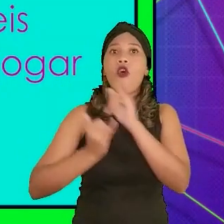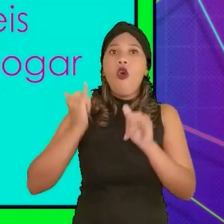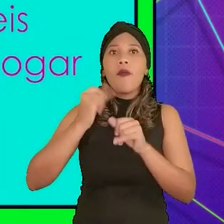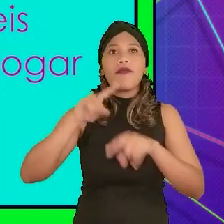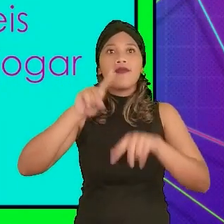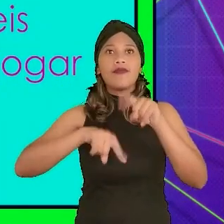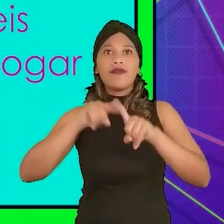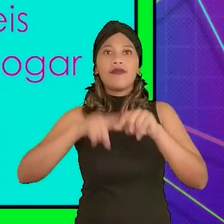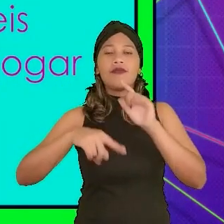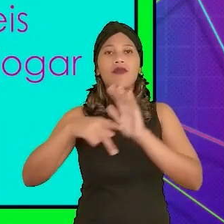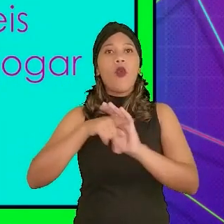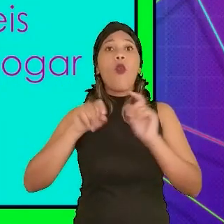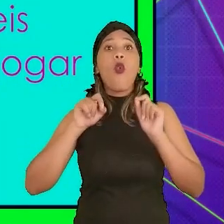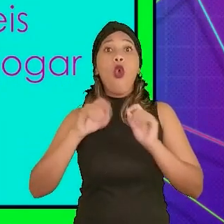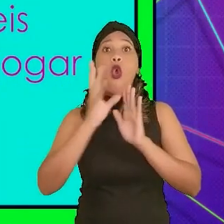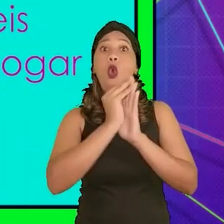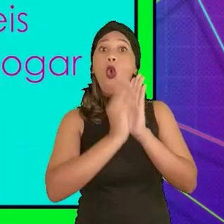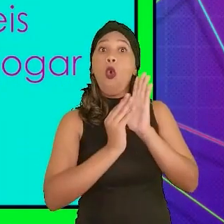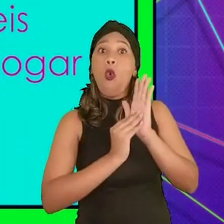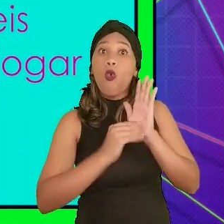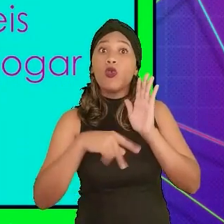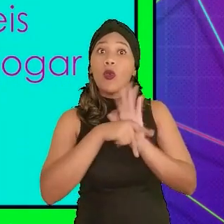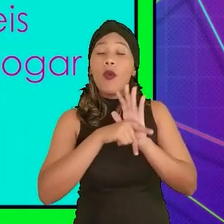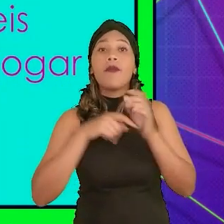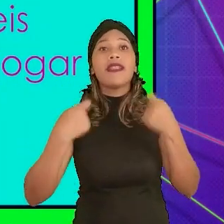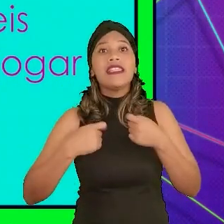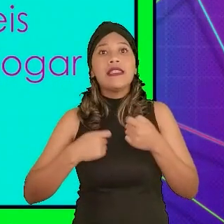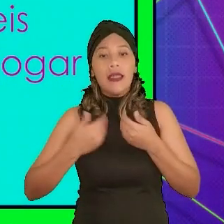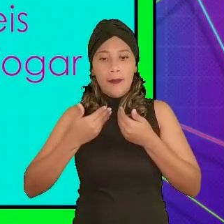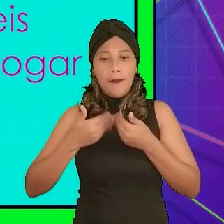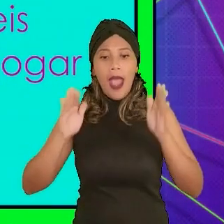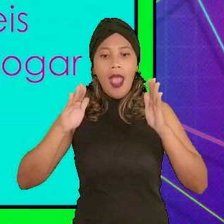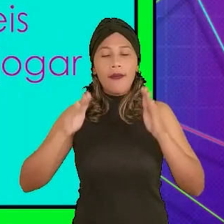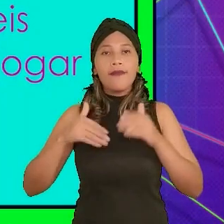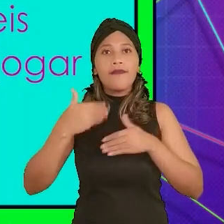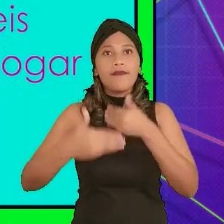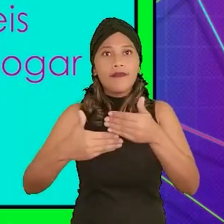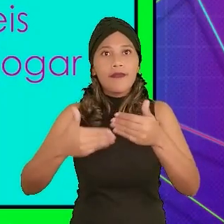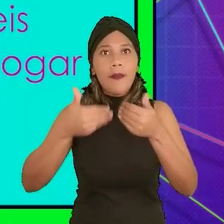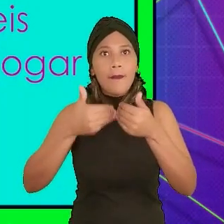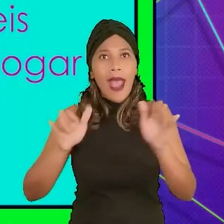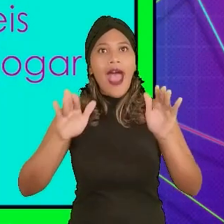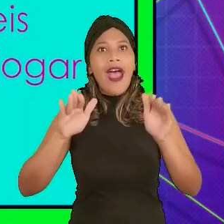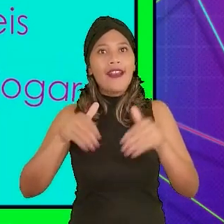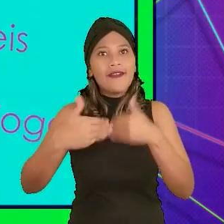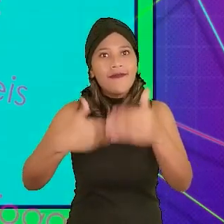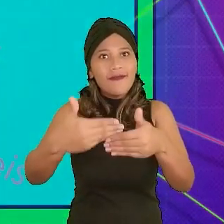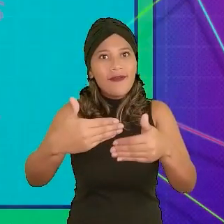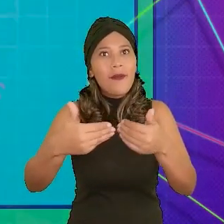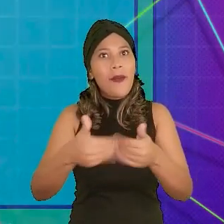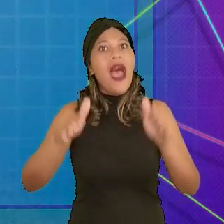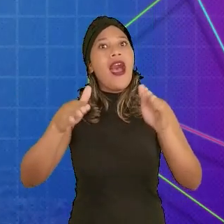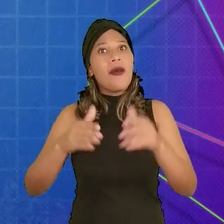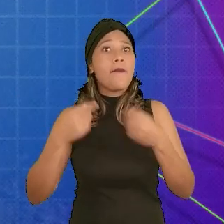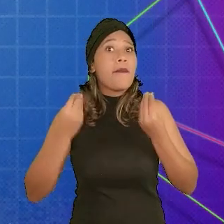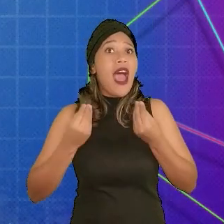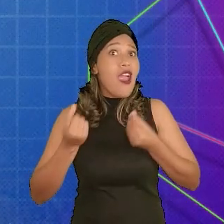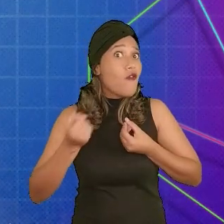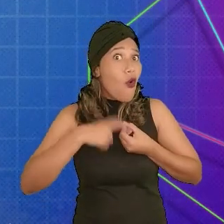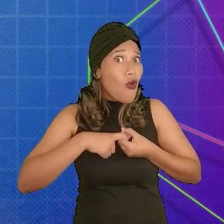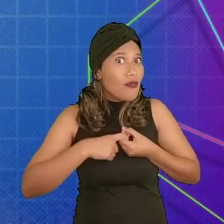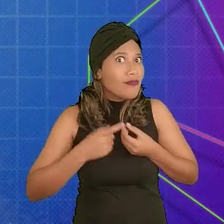informações sobre os materiais bônus ou conteúdos destraváveis que encorajem o jogador a jogar novamente o título.